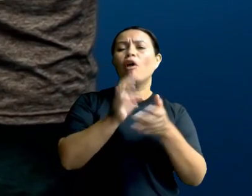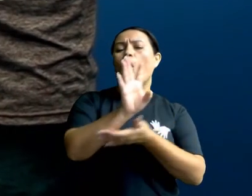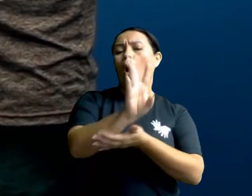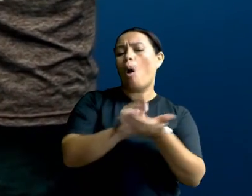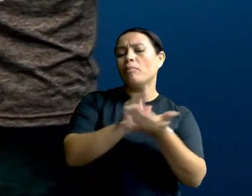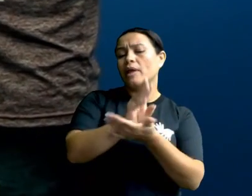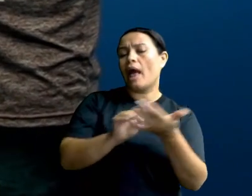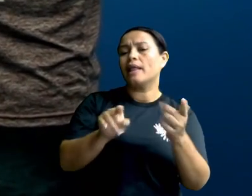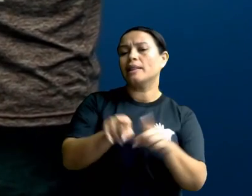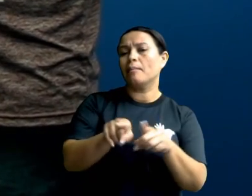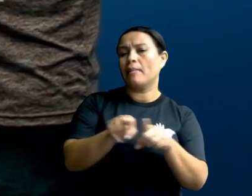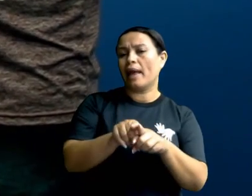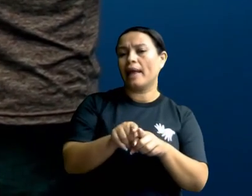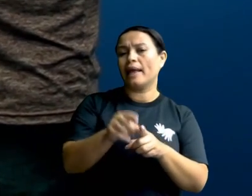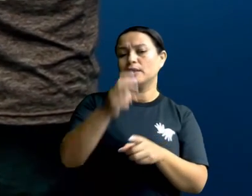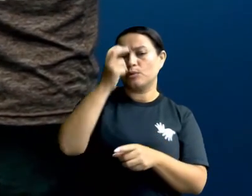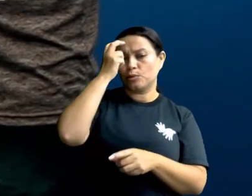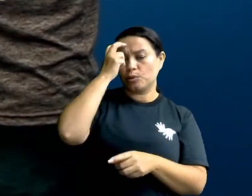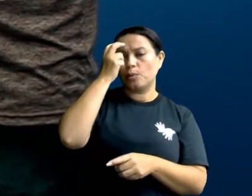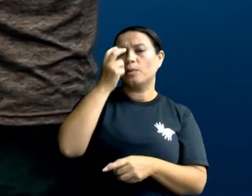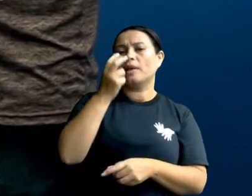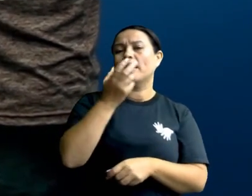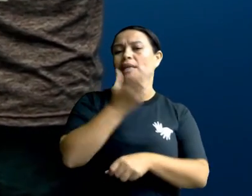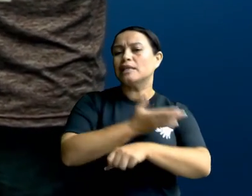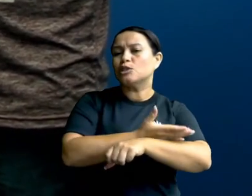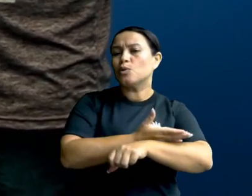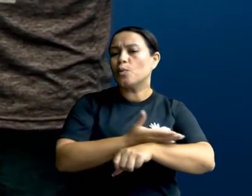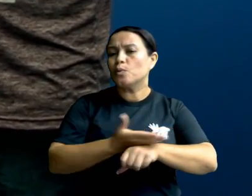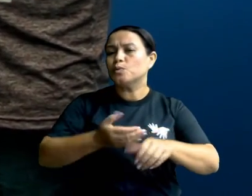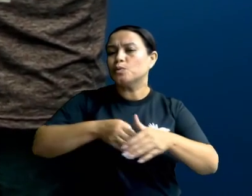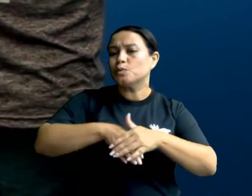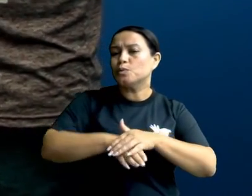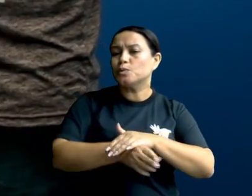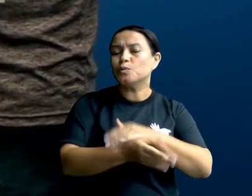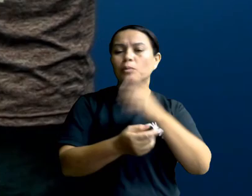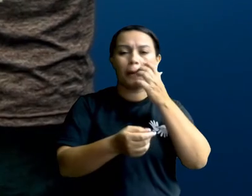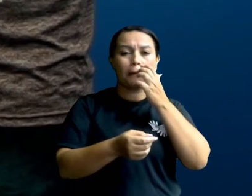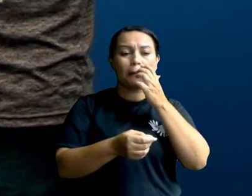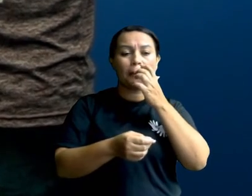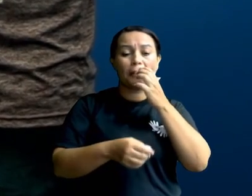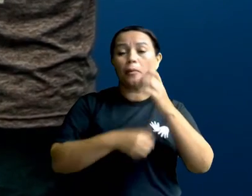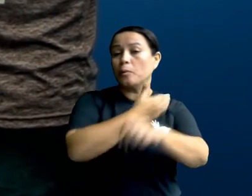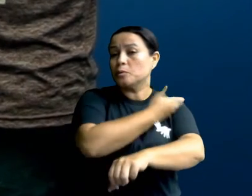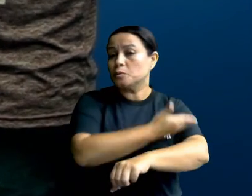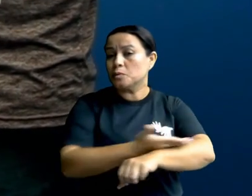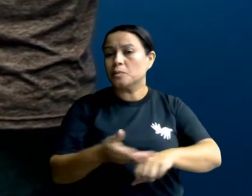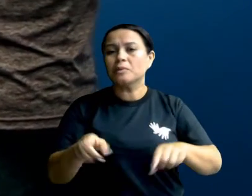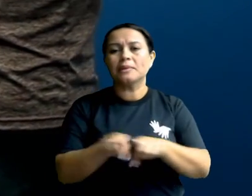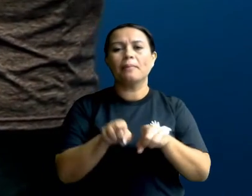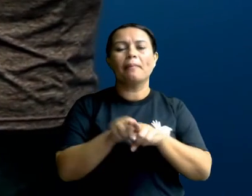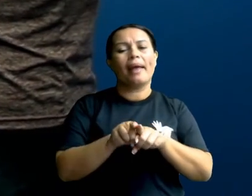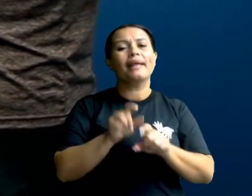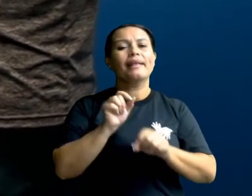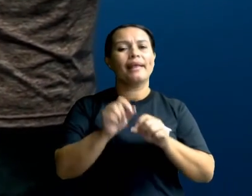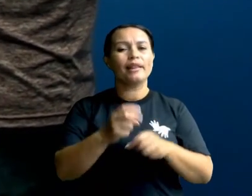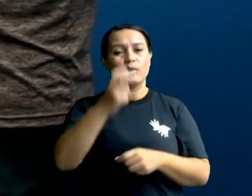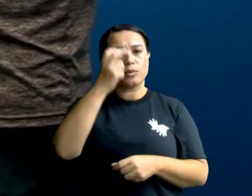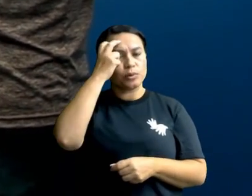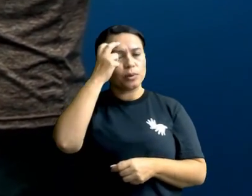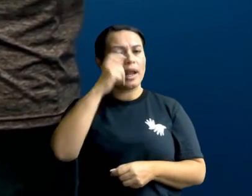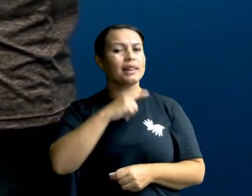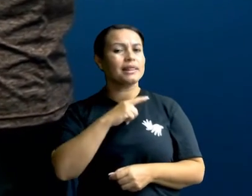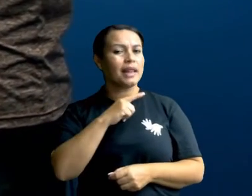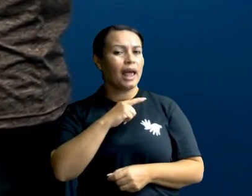chinesa, dessas tradições, né? Essa troca, né? Esse intercâmbio de culturas, né? Aqui nós temos